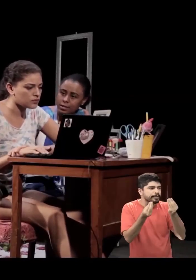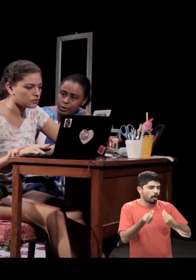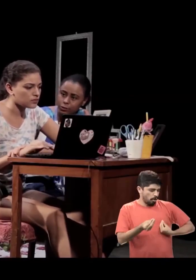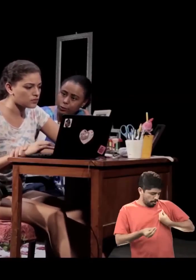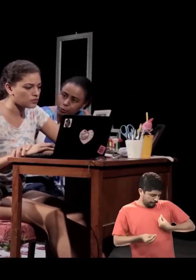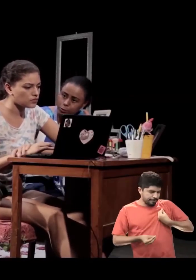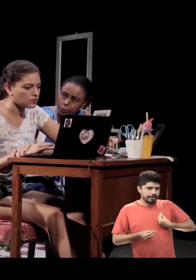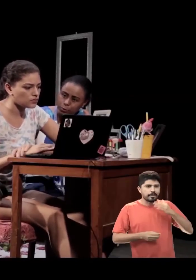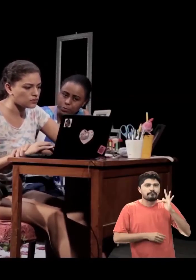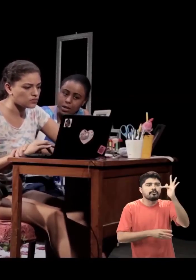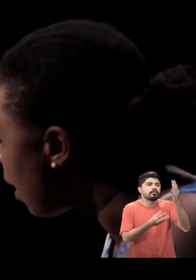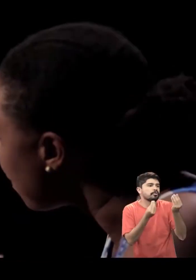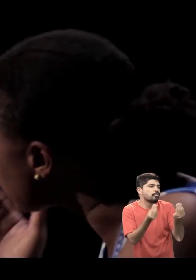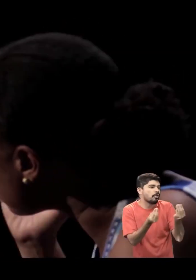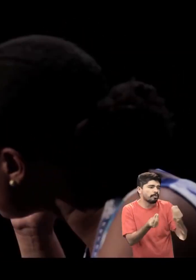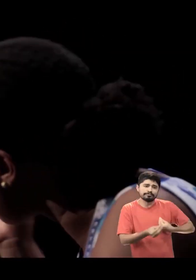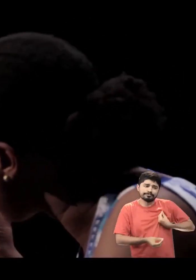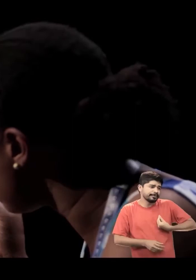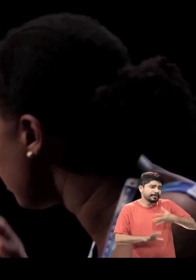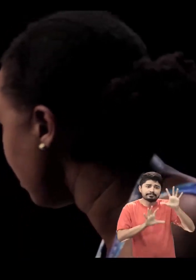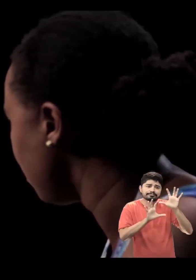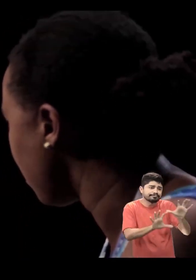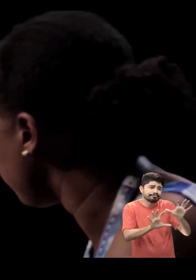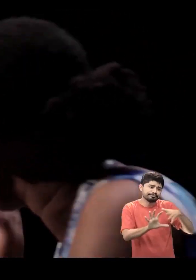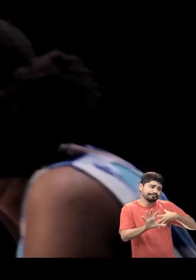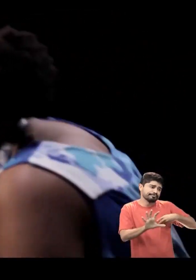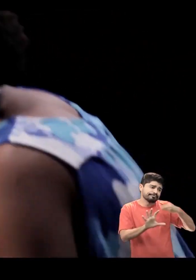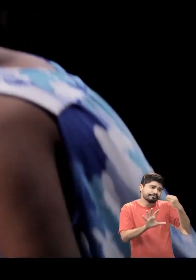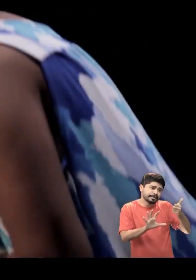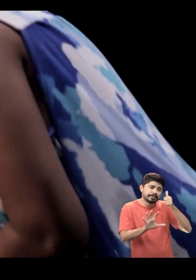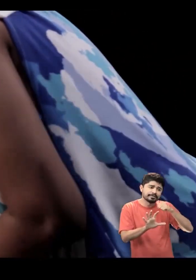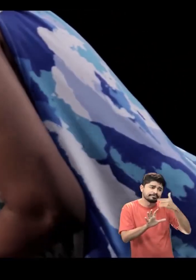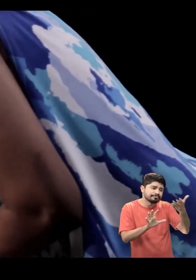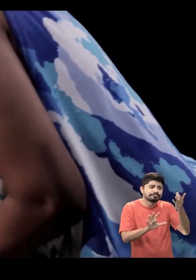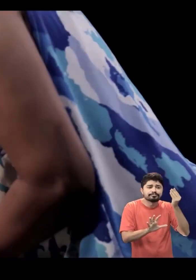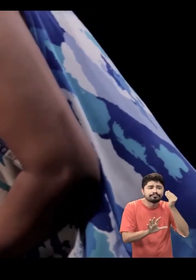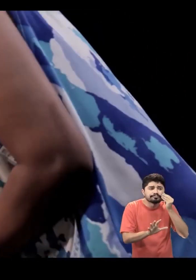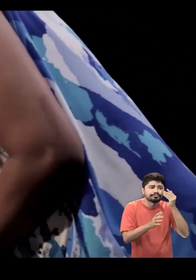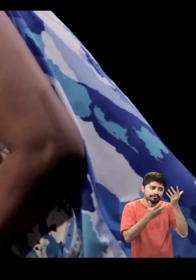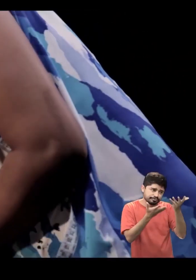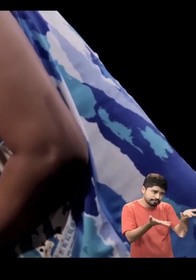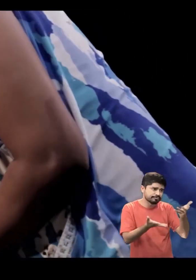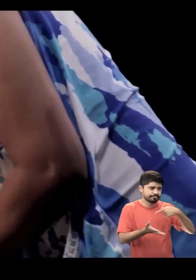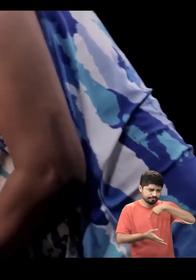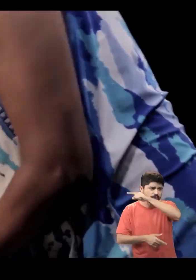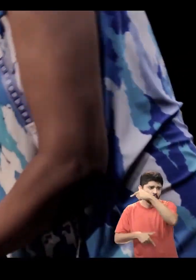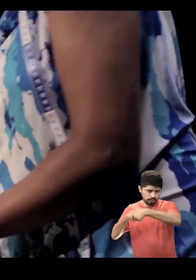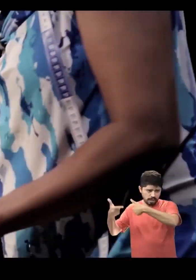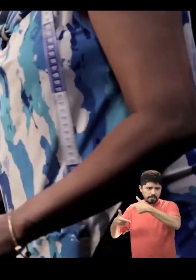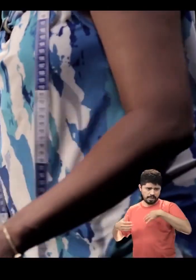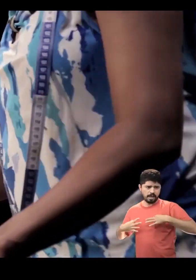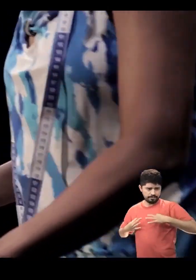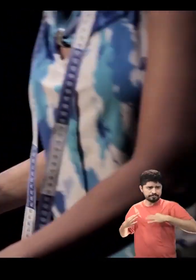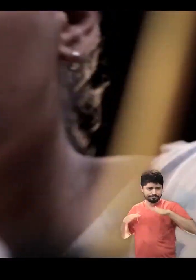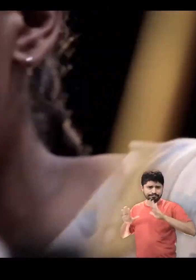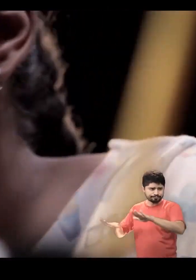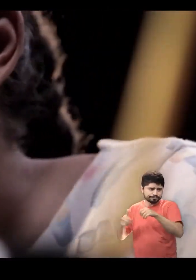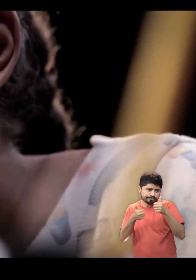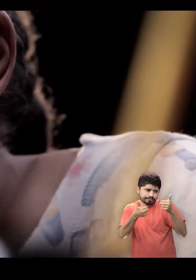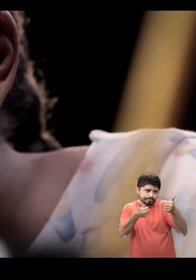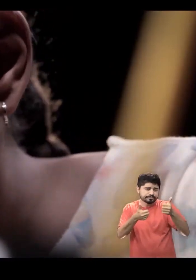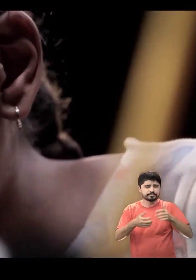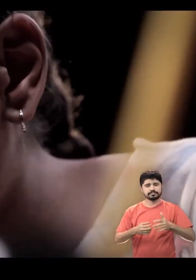assim decidir o futuro. Mas a vida é assim, minha filha. A vida é assim. Vou terminar minhas